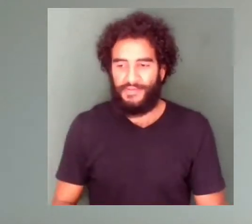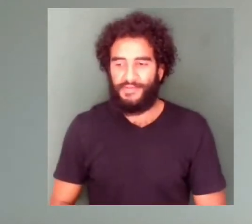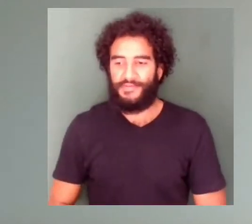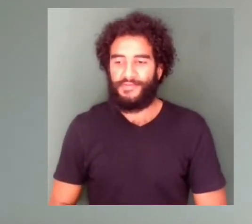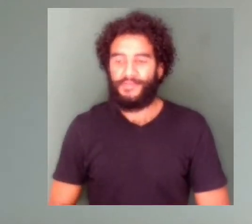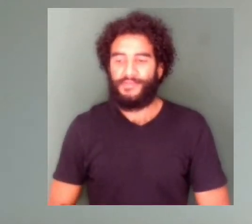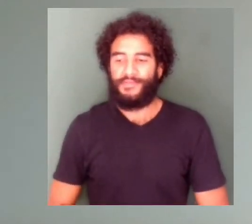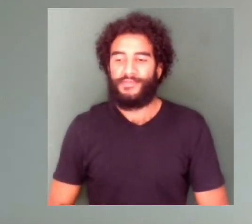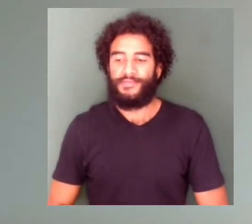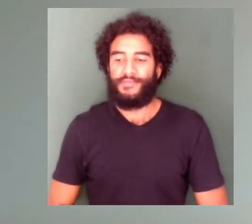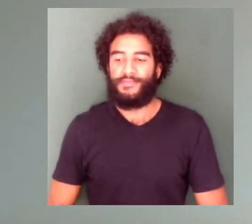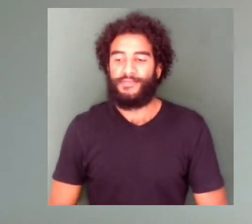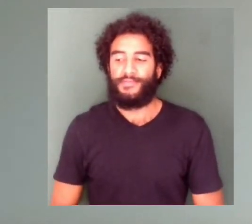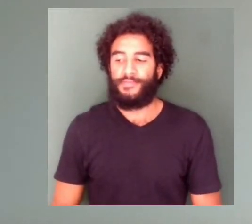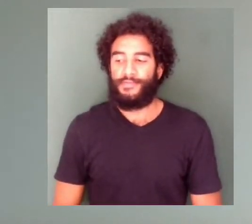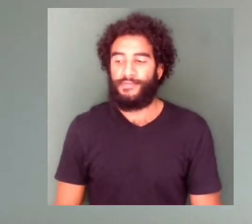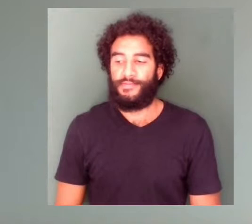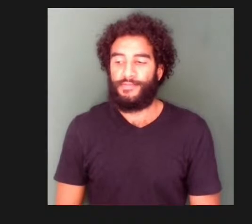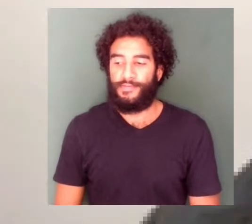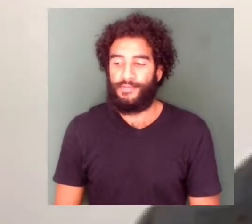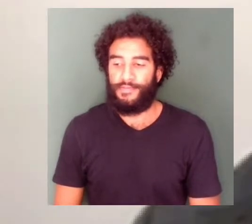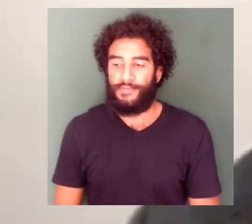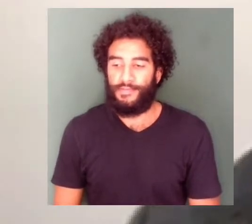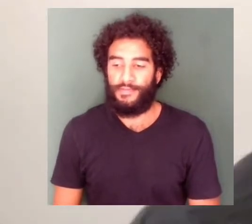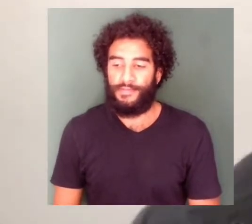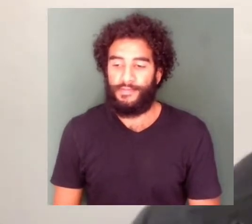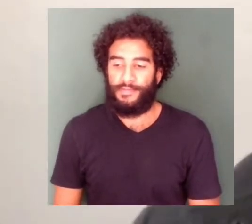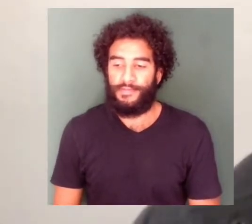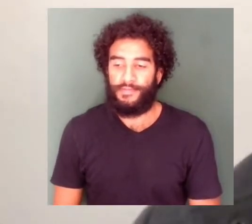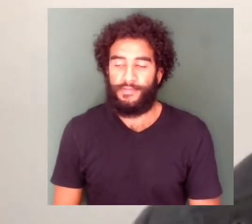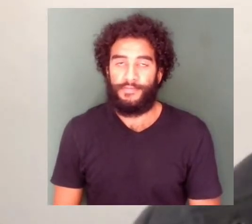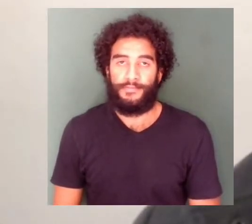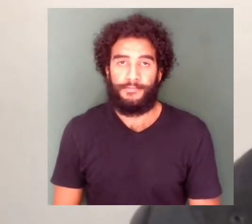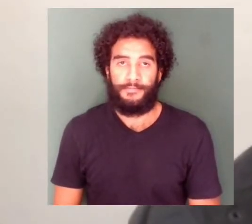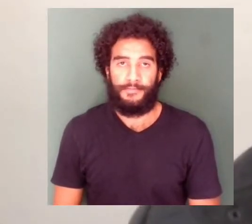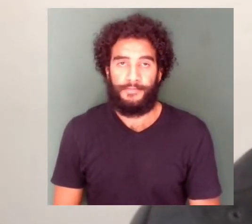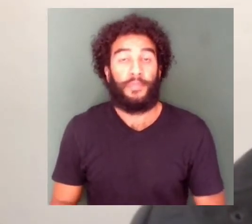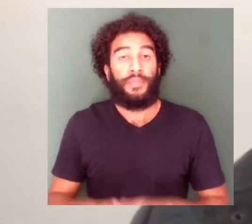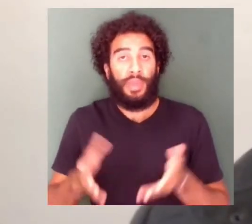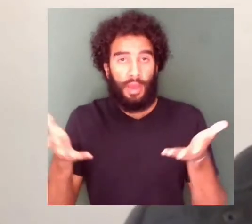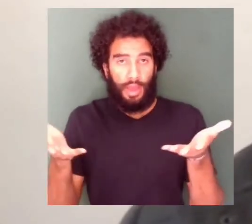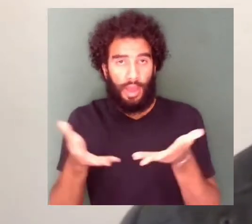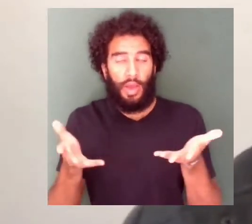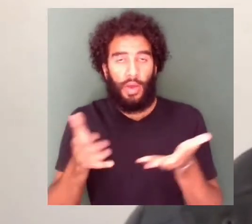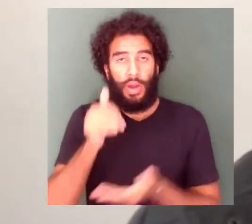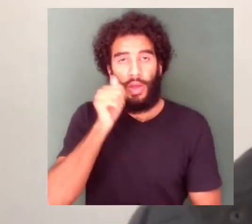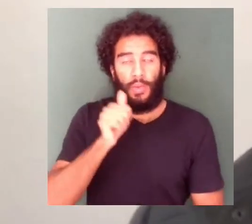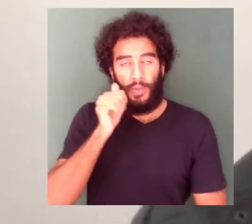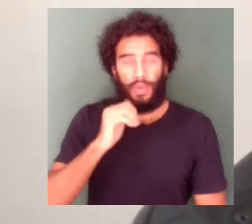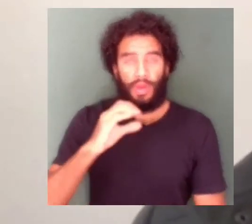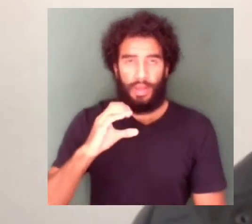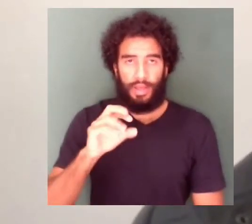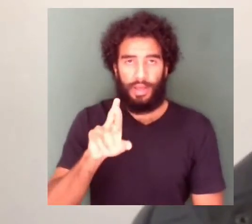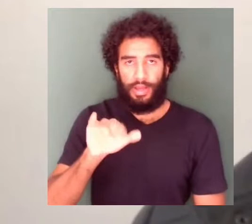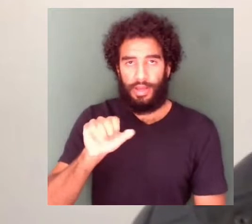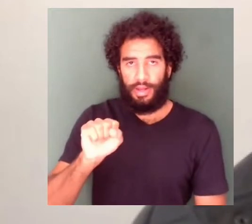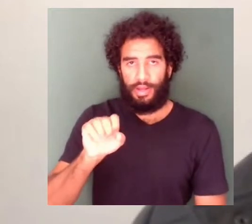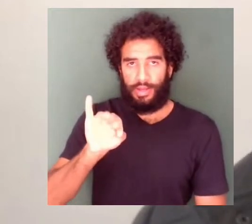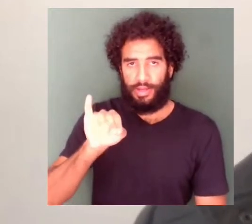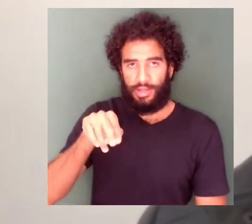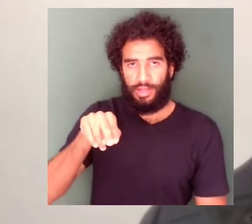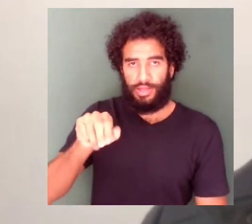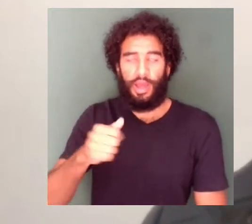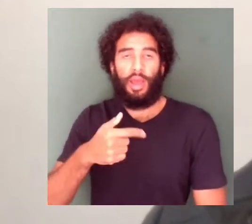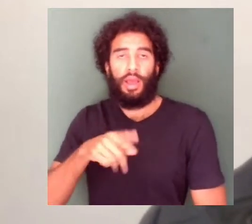Muito obrigado, Dr. Léo Neverdin. Convido agora, então, a senhora Cristina Buquerque, chefe da área de